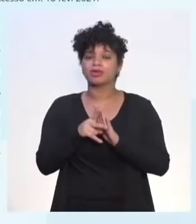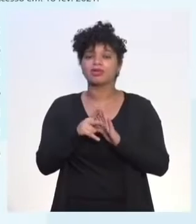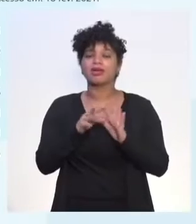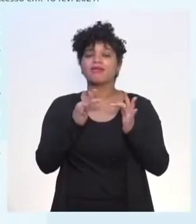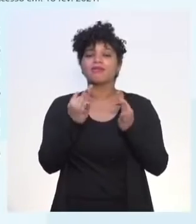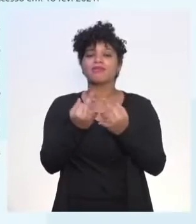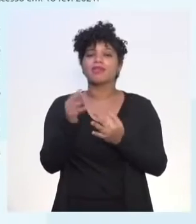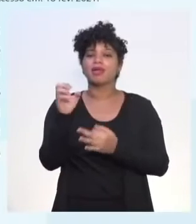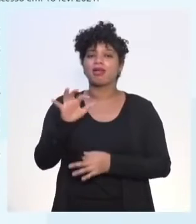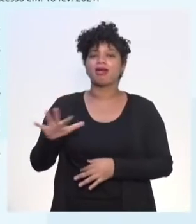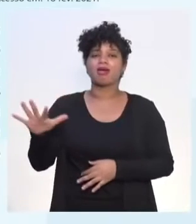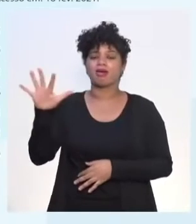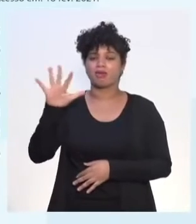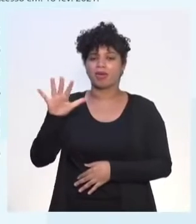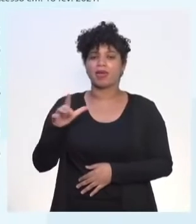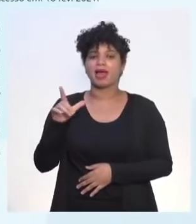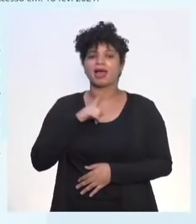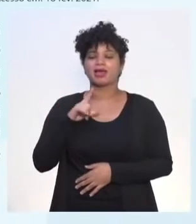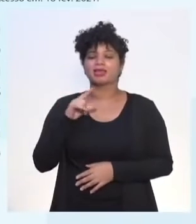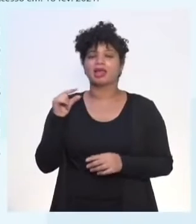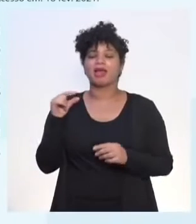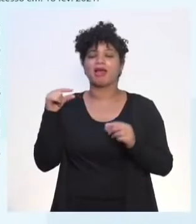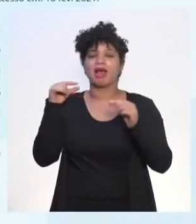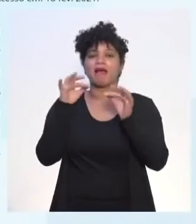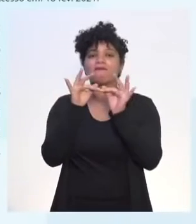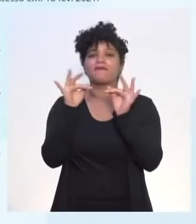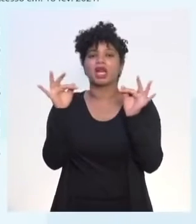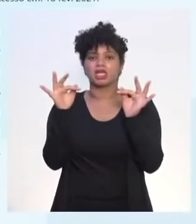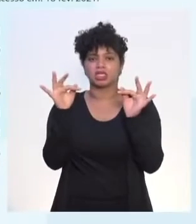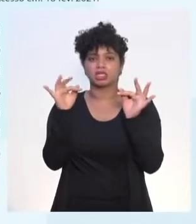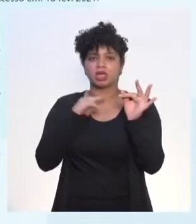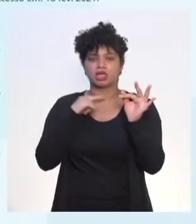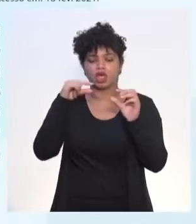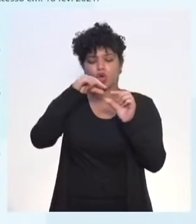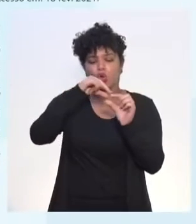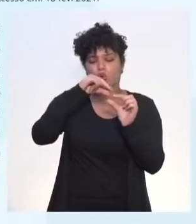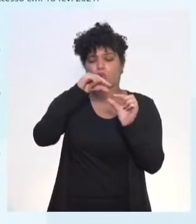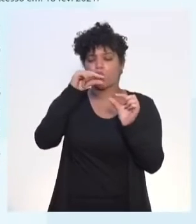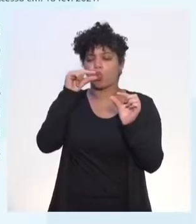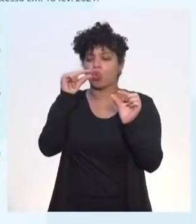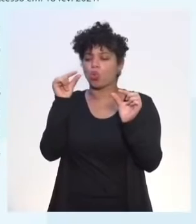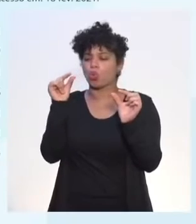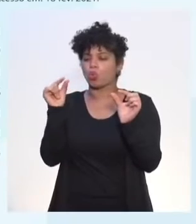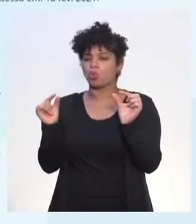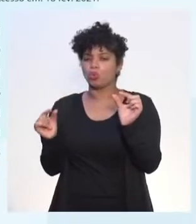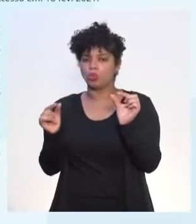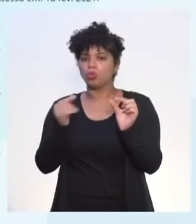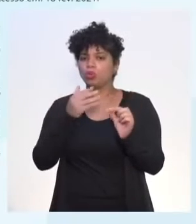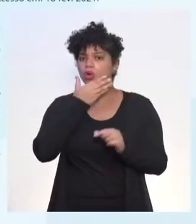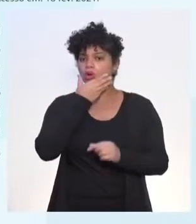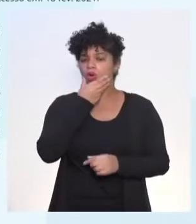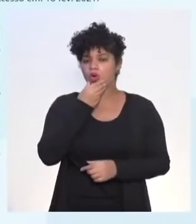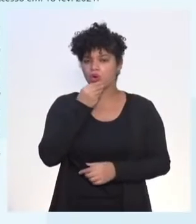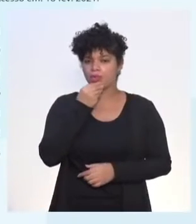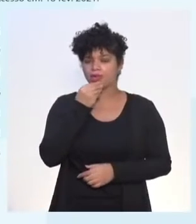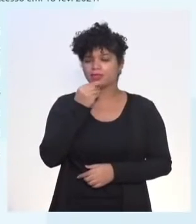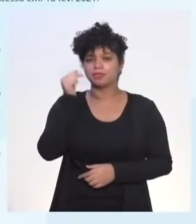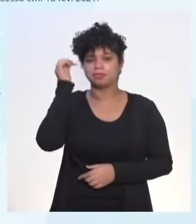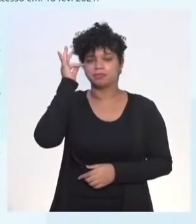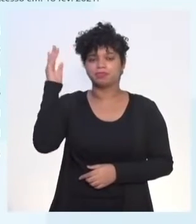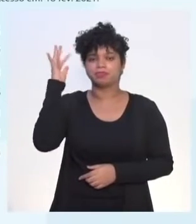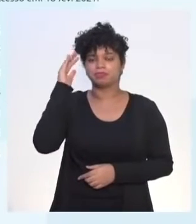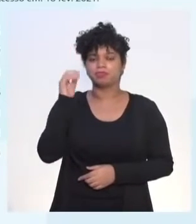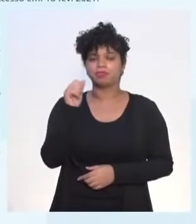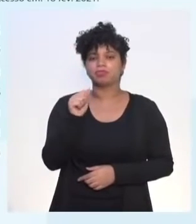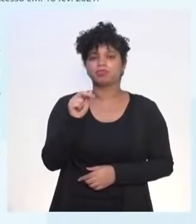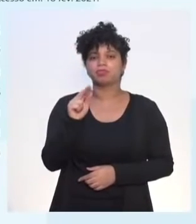a frase ordem e progresso, né, que vem lá do filósofo Augusto Comte, né, que vai tratar